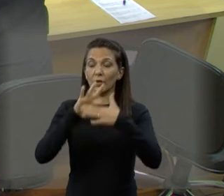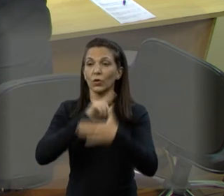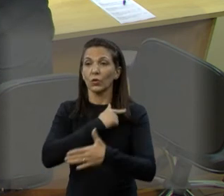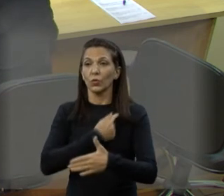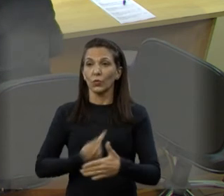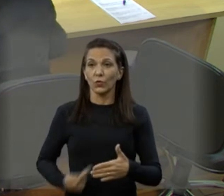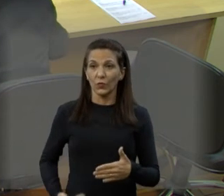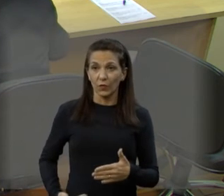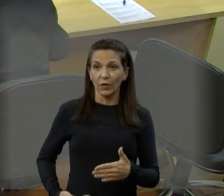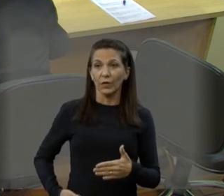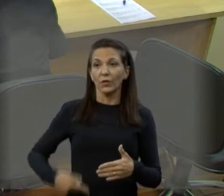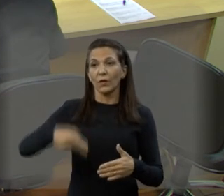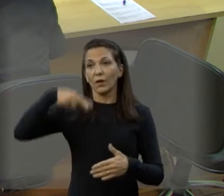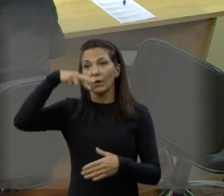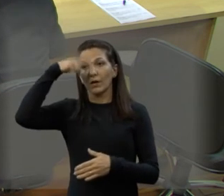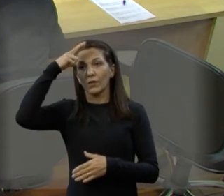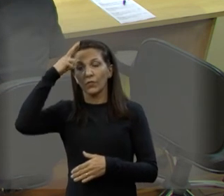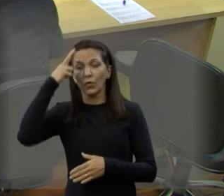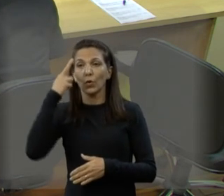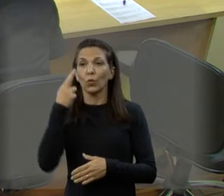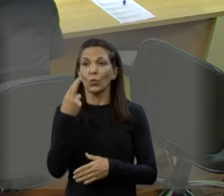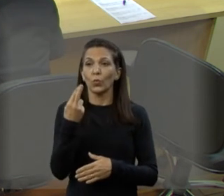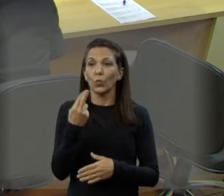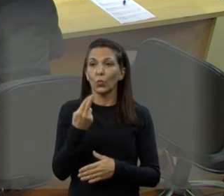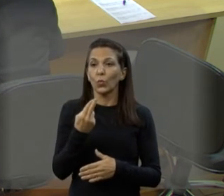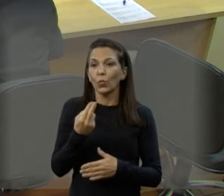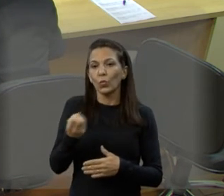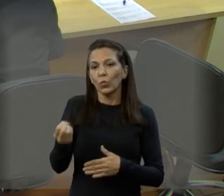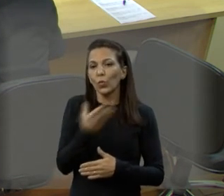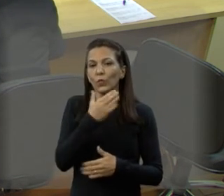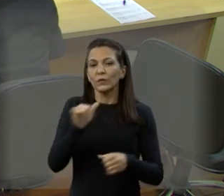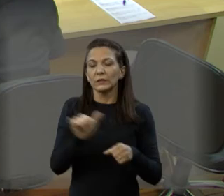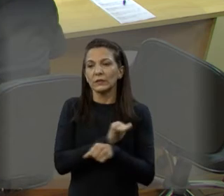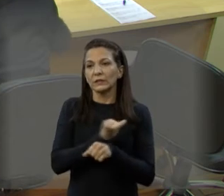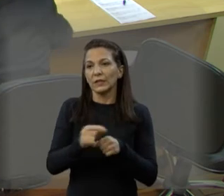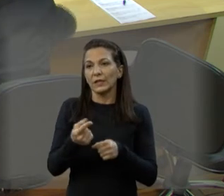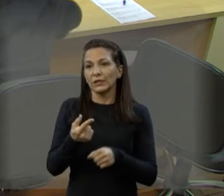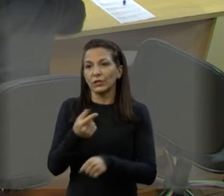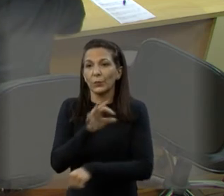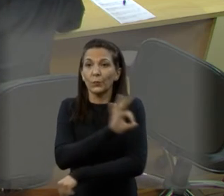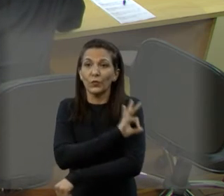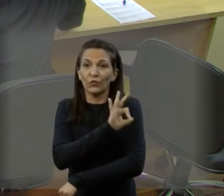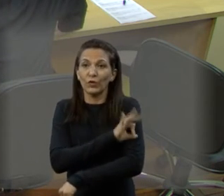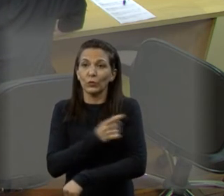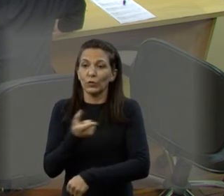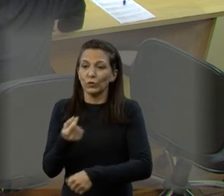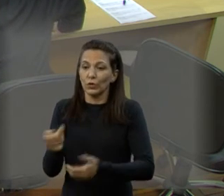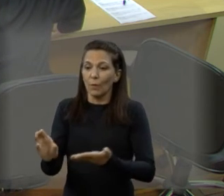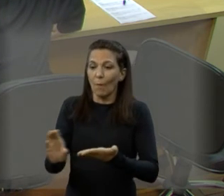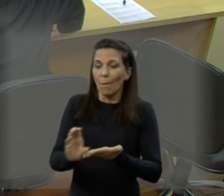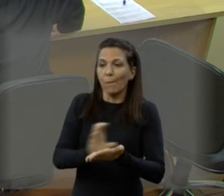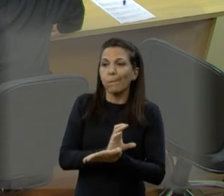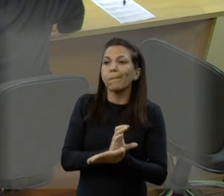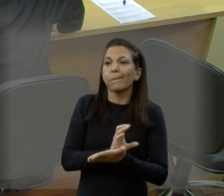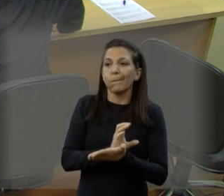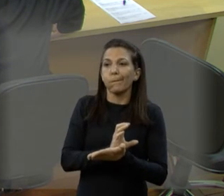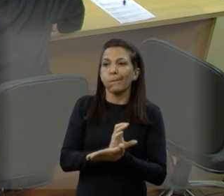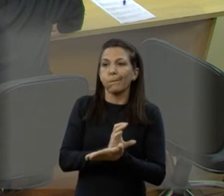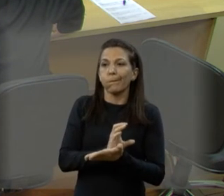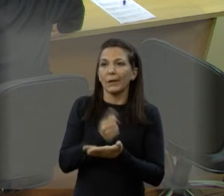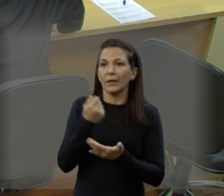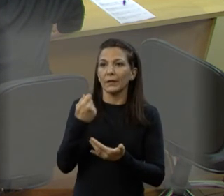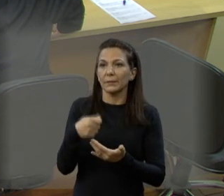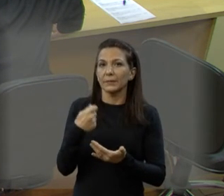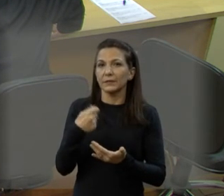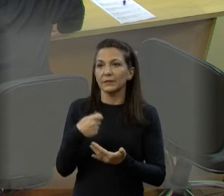pelo Vereador Rafael de Angeli é uma nova receita uma nova fonte de receita para o município nesse momento a gente precisa aumentar a